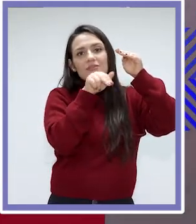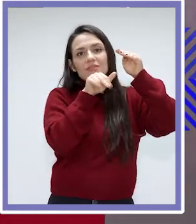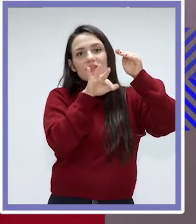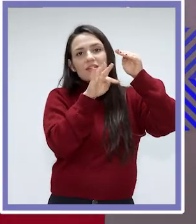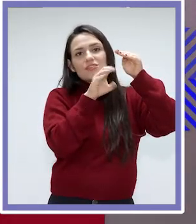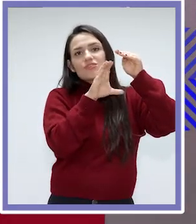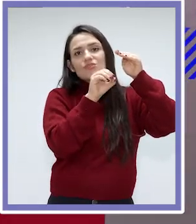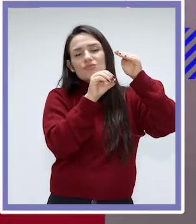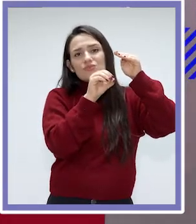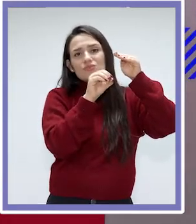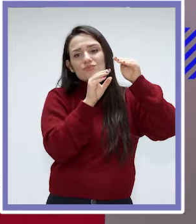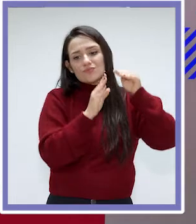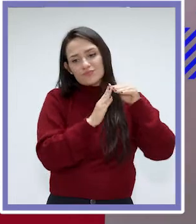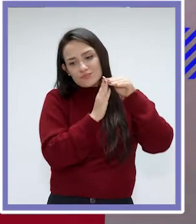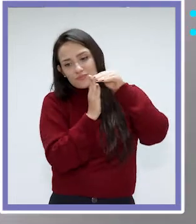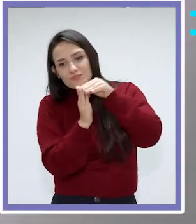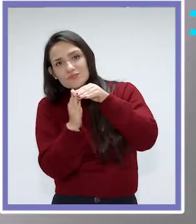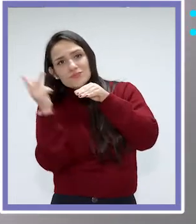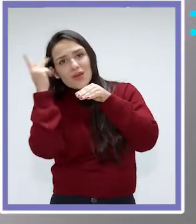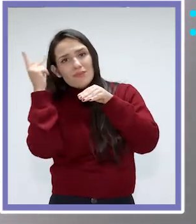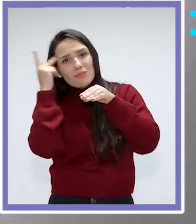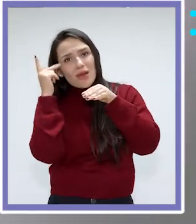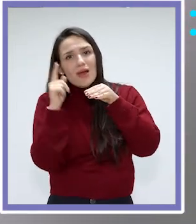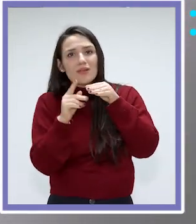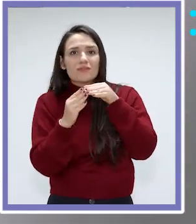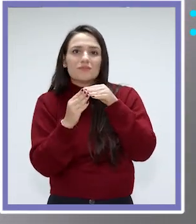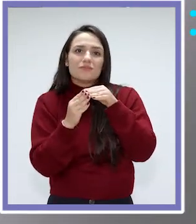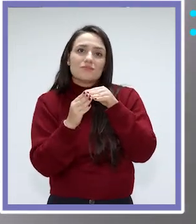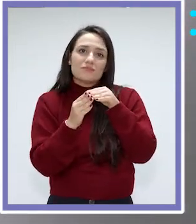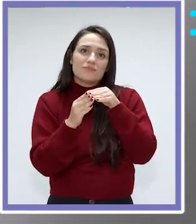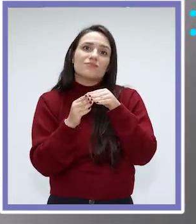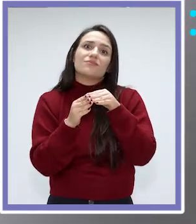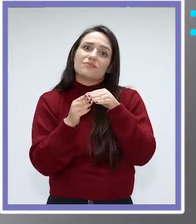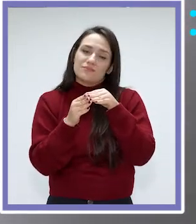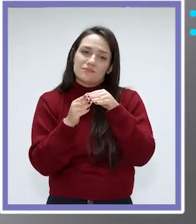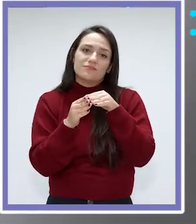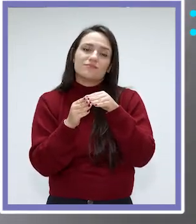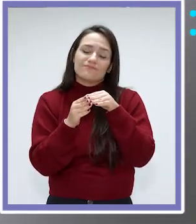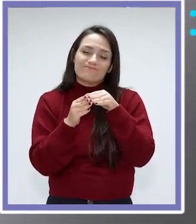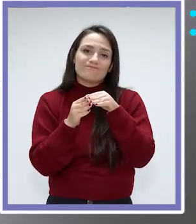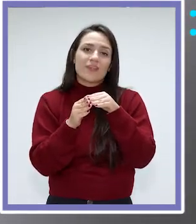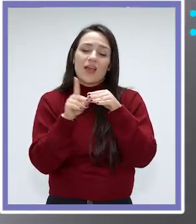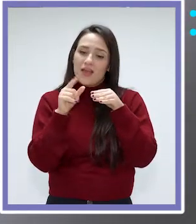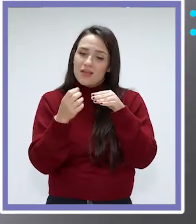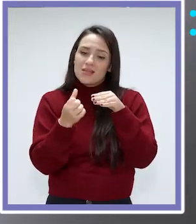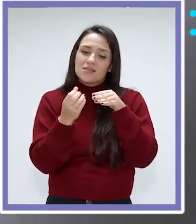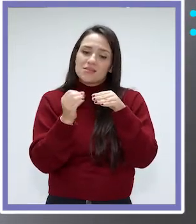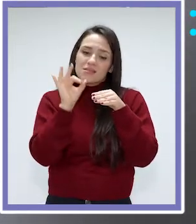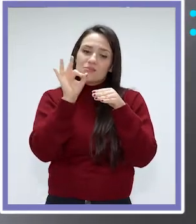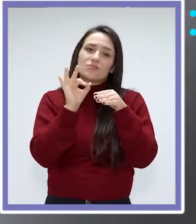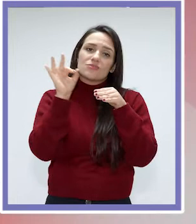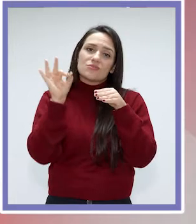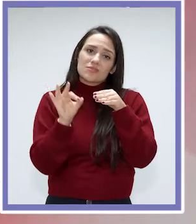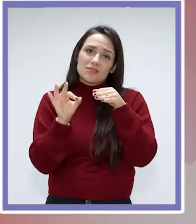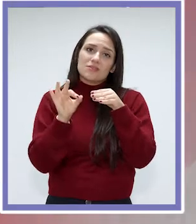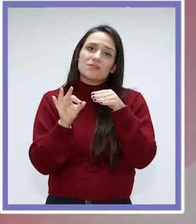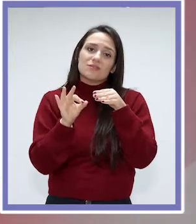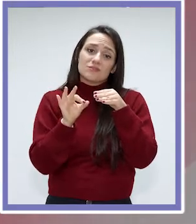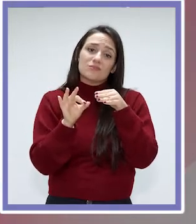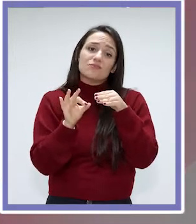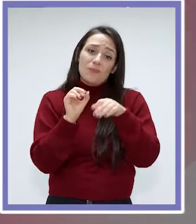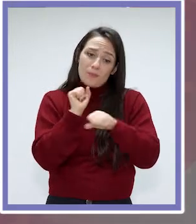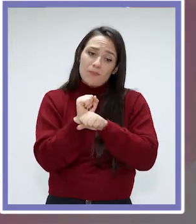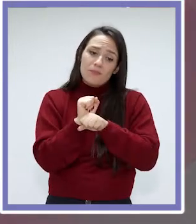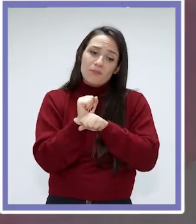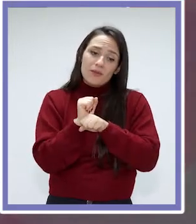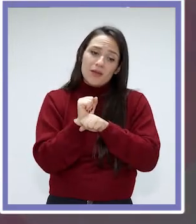portos, por exemplo, quando mencionando o caso do vinho, né, 60% que vem para a exportação brasileira vem